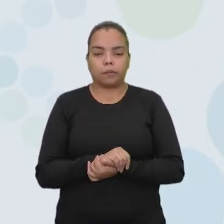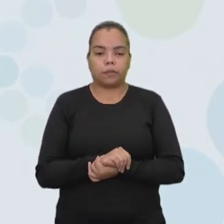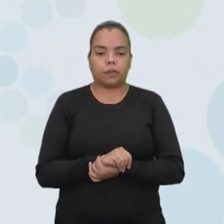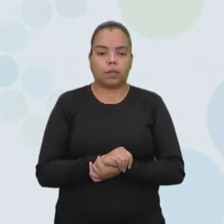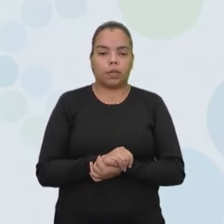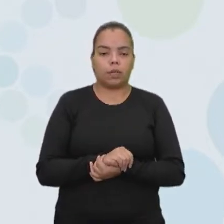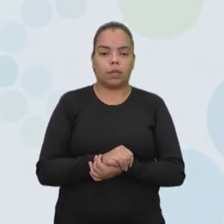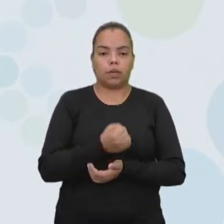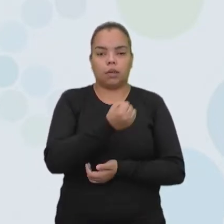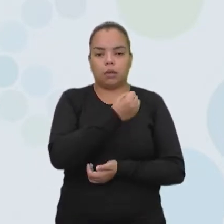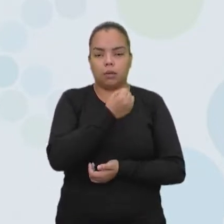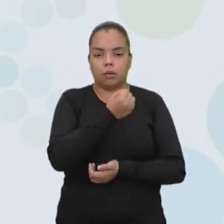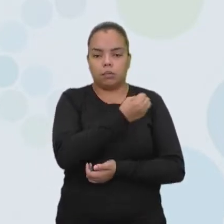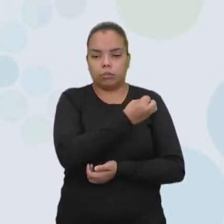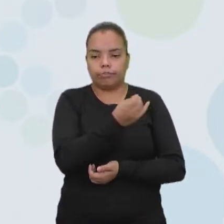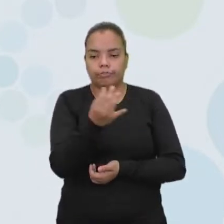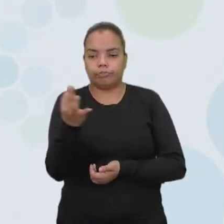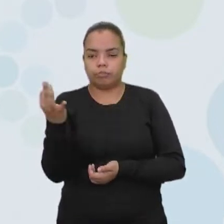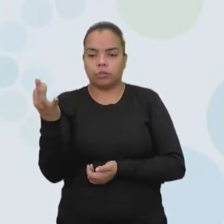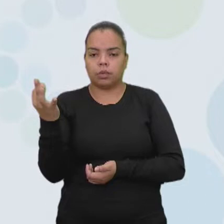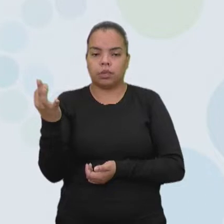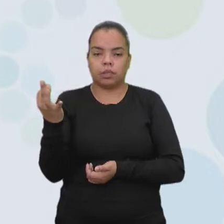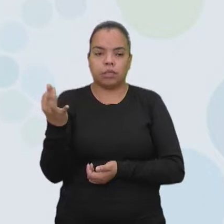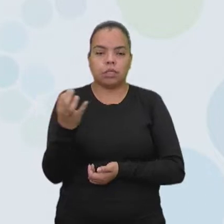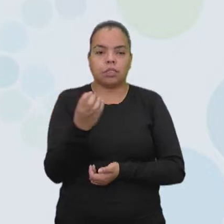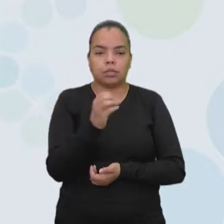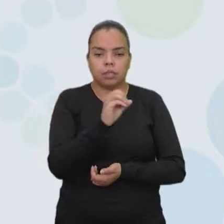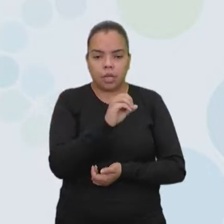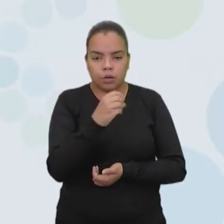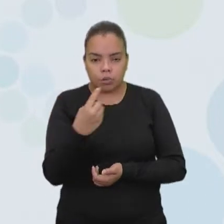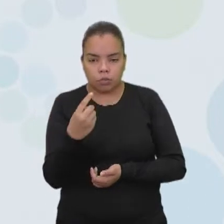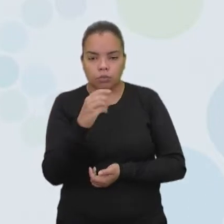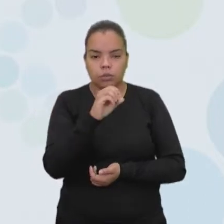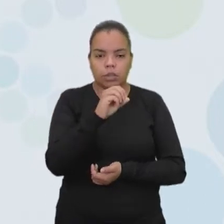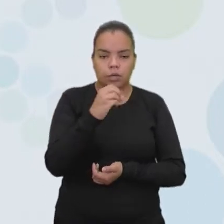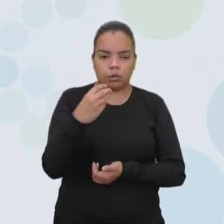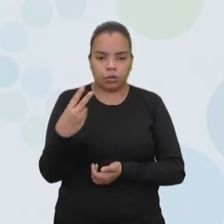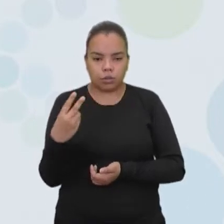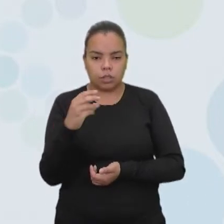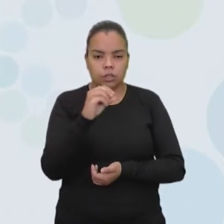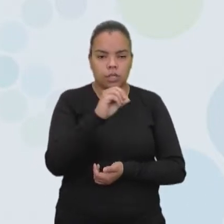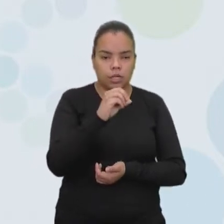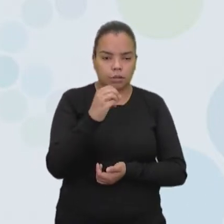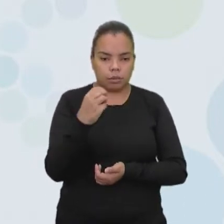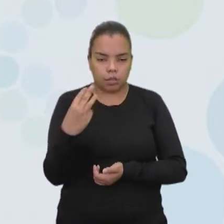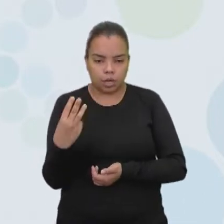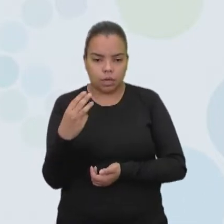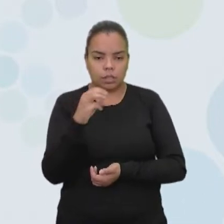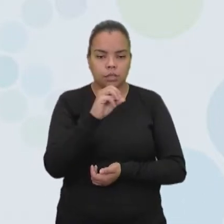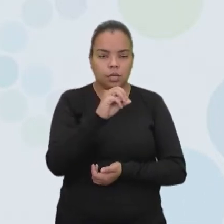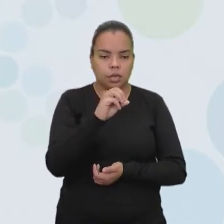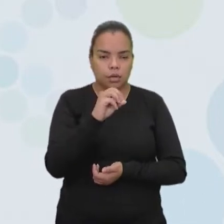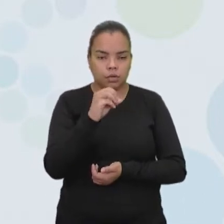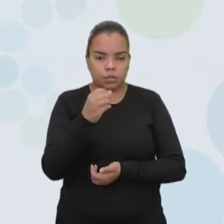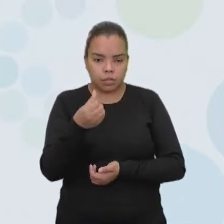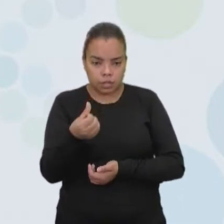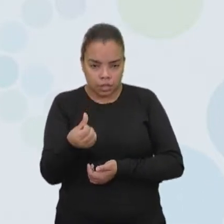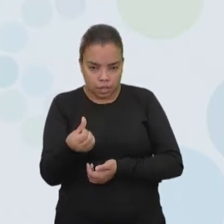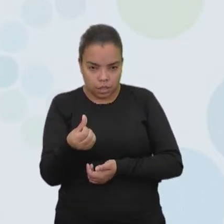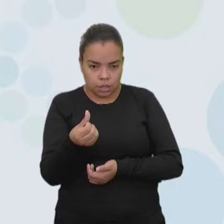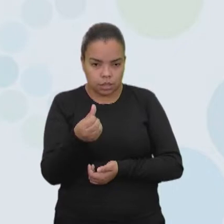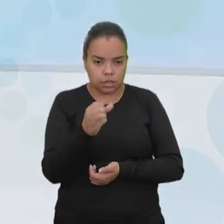habilidades de conhecimentos gerais 01, 02, 03, 06, 12. Lembrando